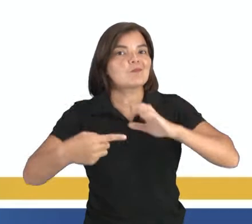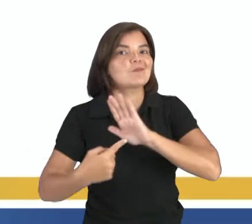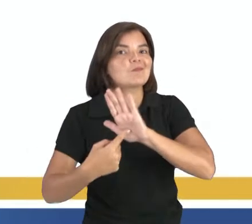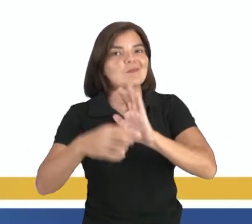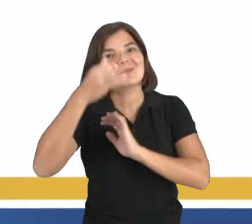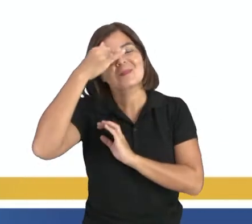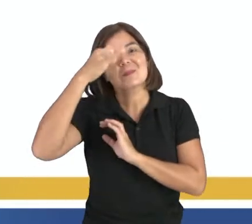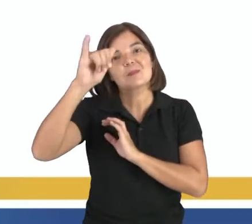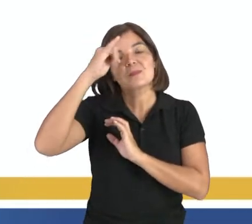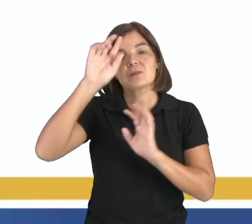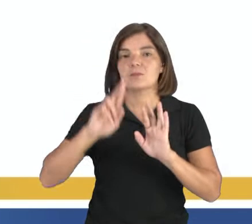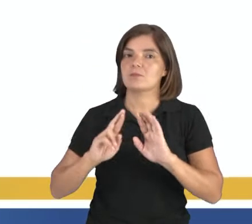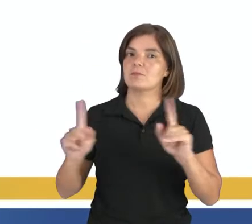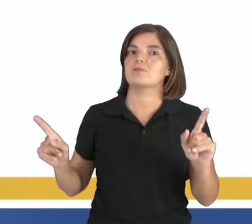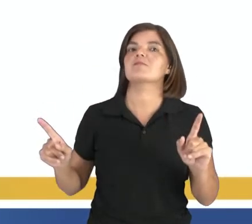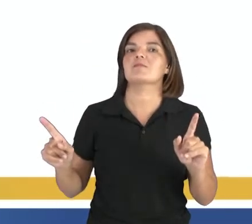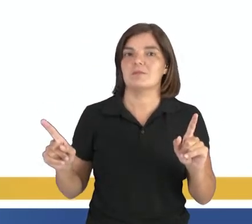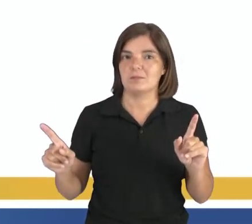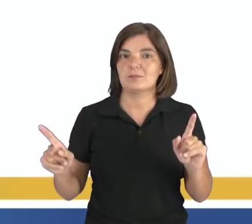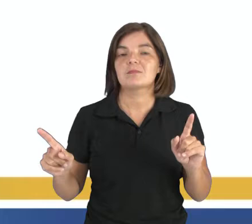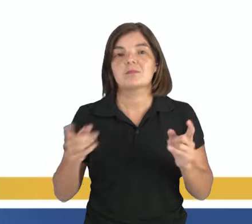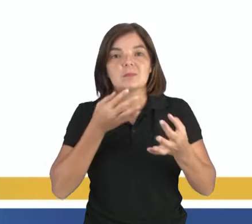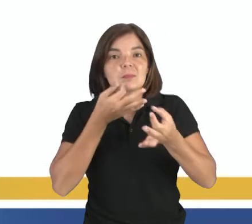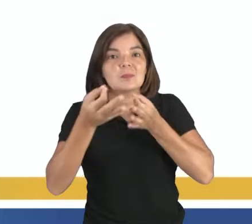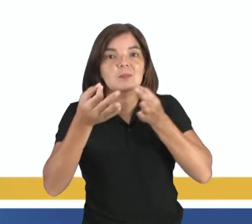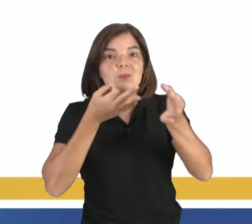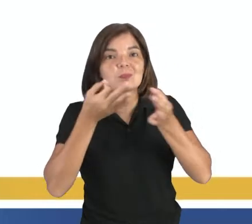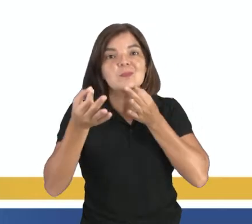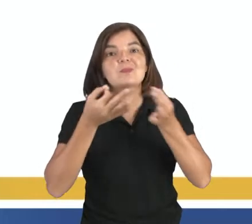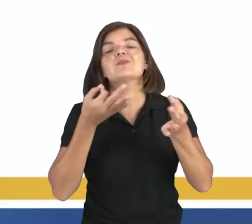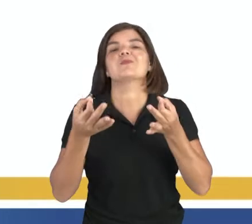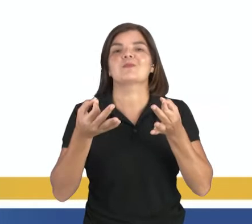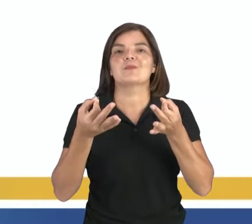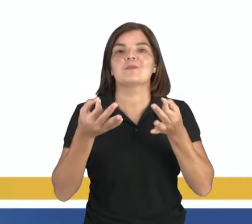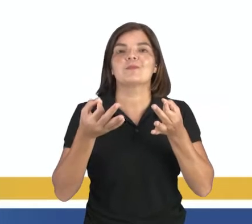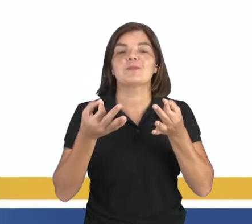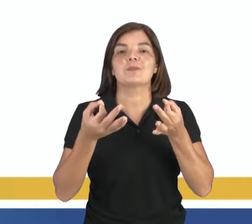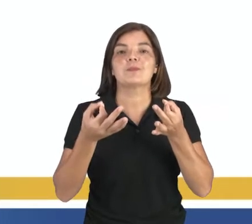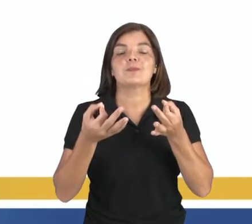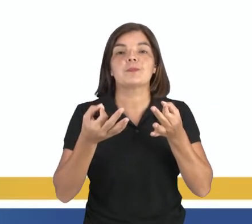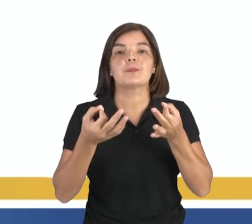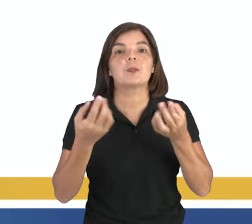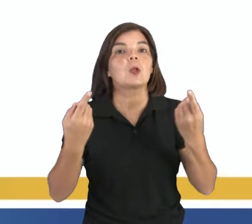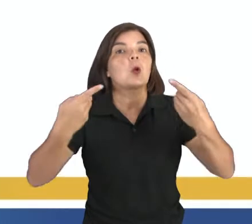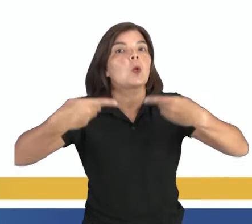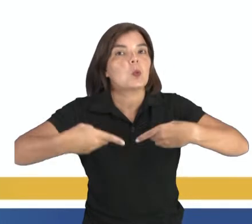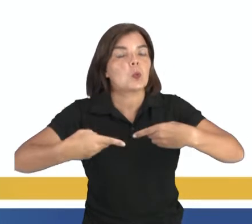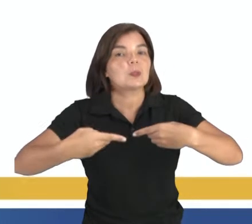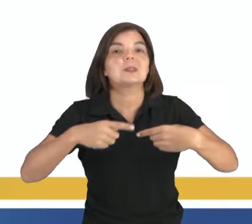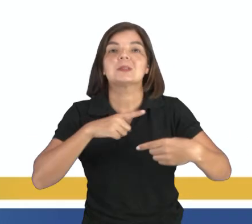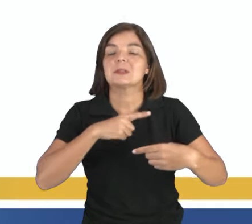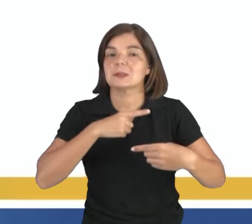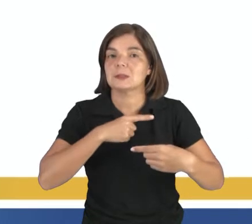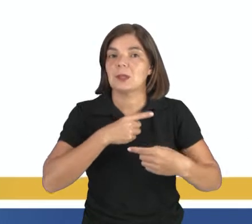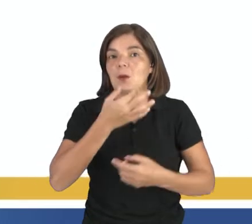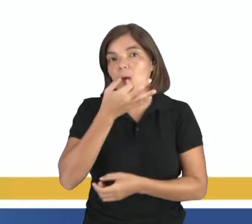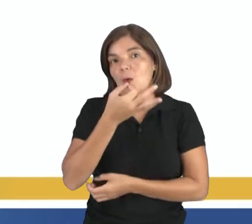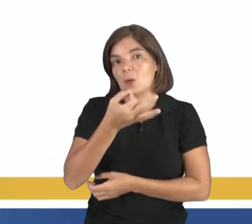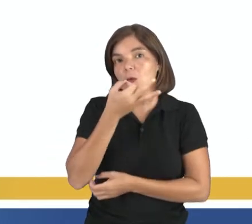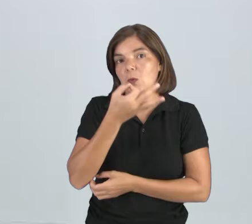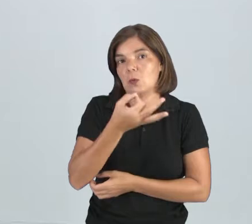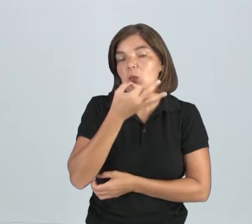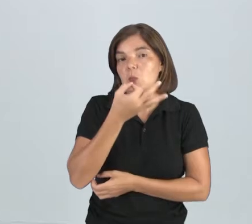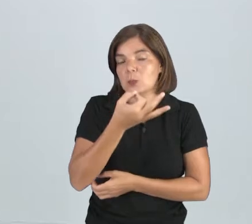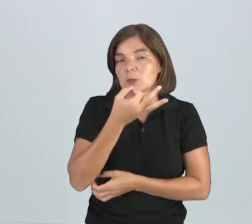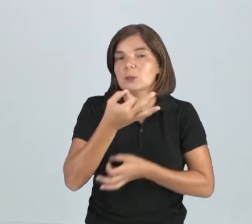apresenta ideias opostas à argumentação, ou seja, a contra-argumentação é quando a gente dá ali